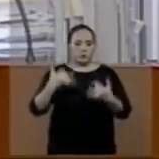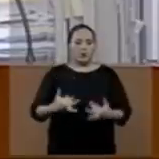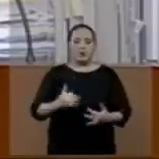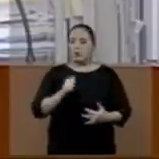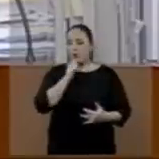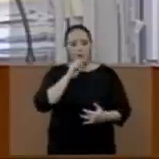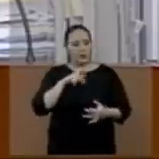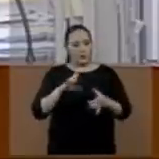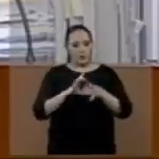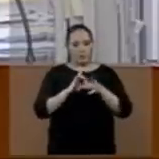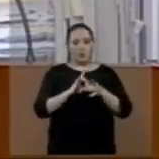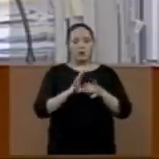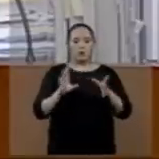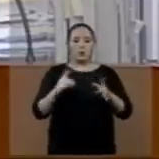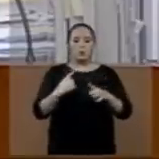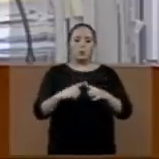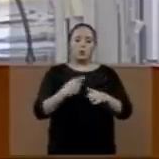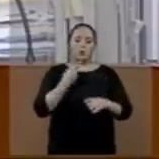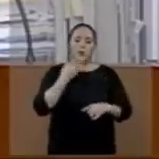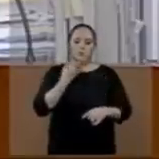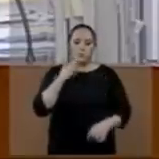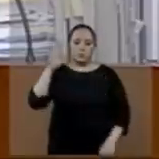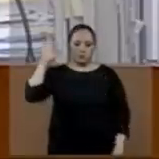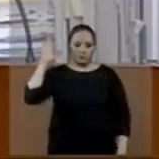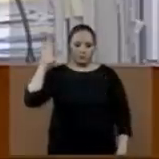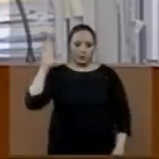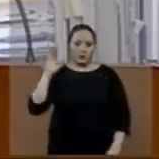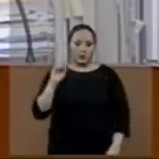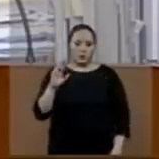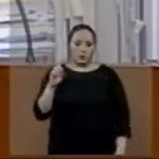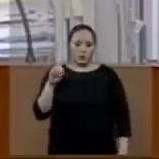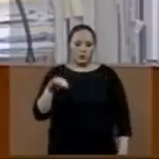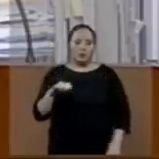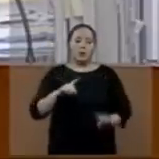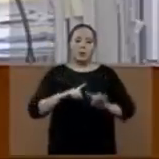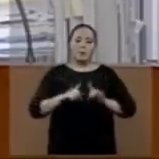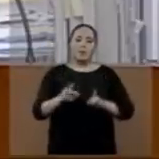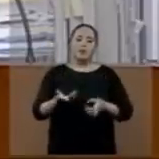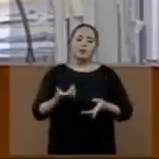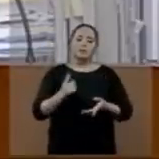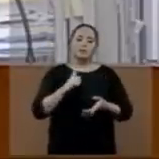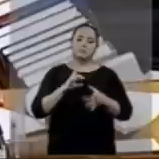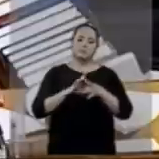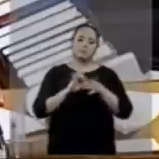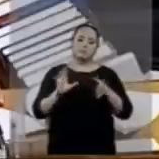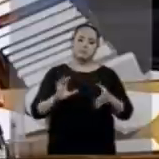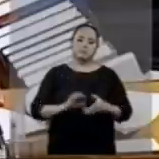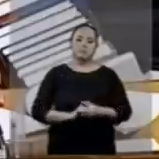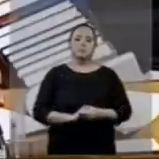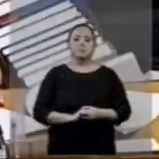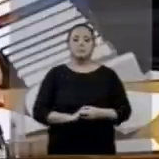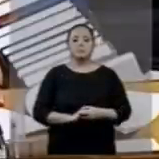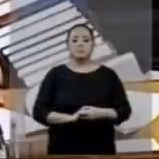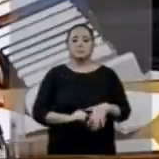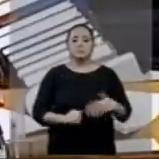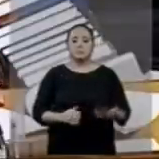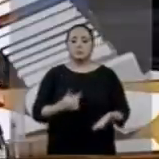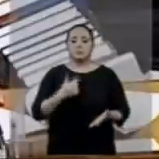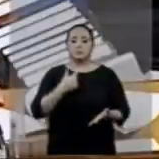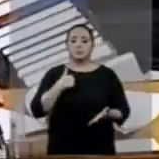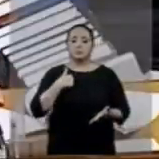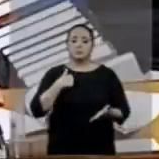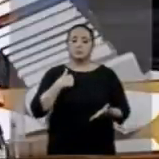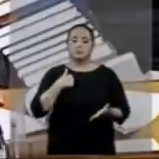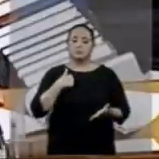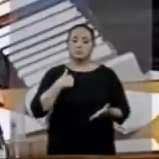porque traria em questão de ordem. Mas, de toda sorte, liberei que estava liberado. Estou pronto a relatar e votar